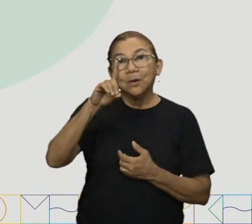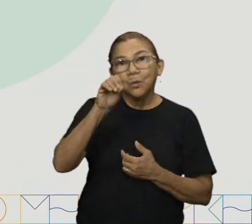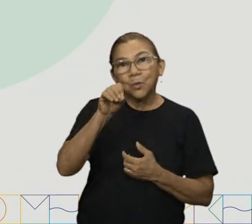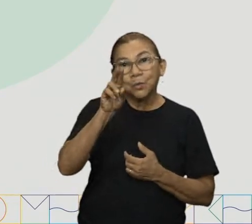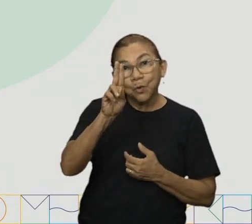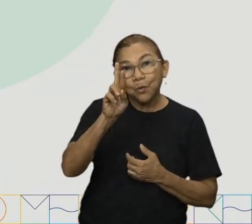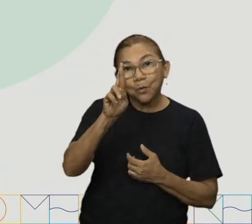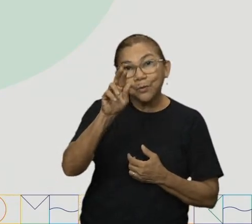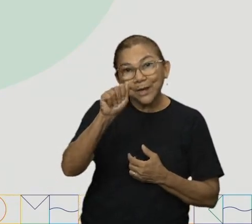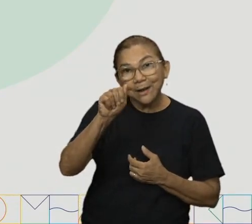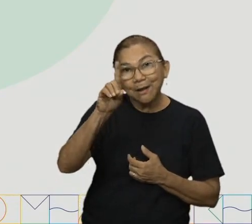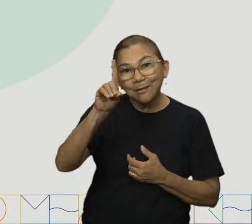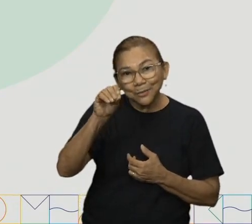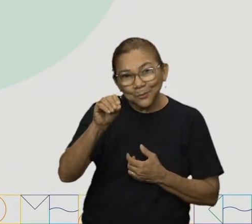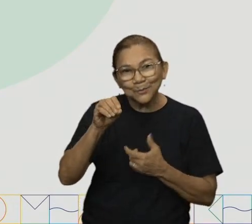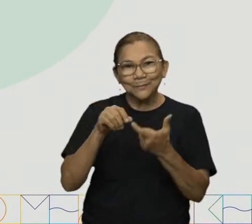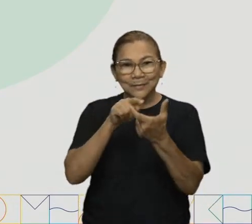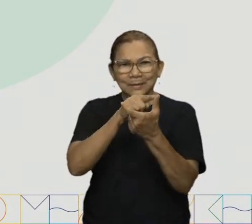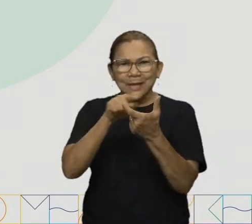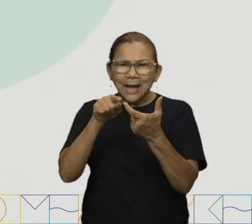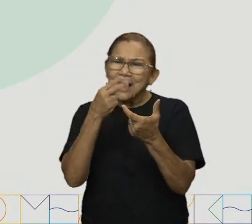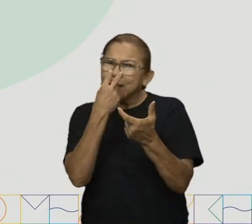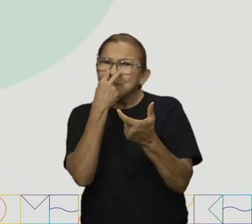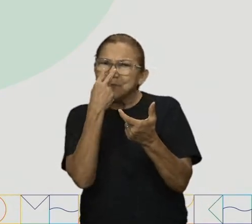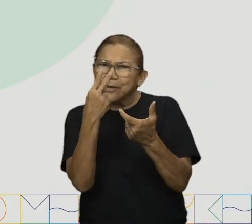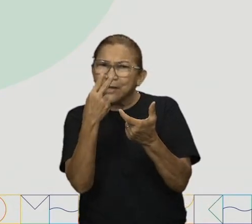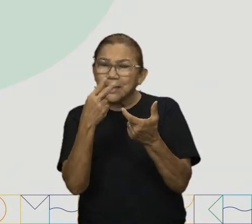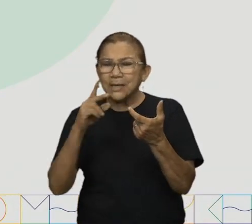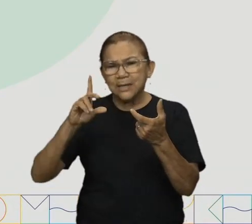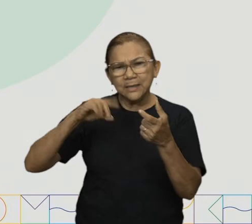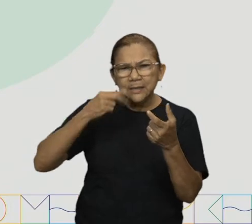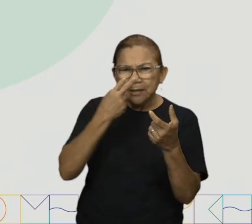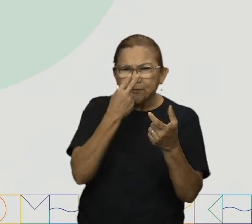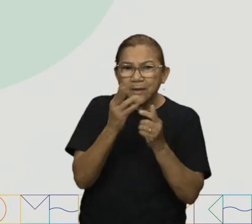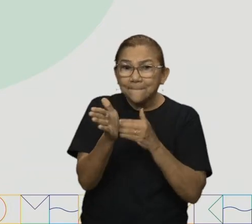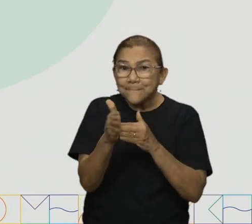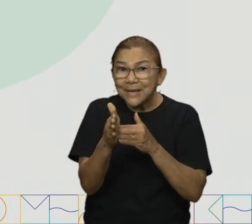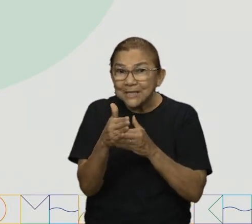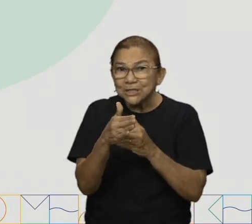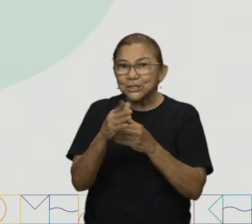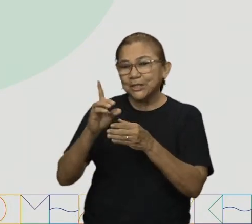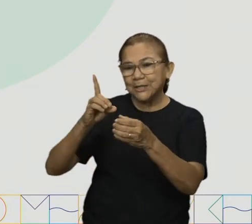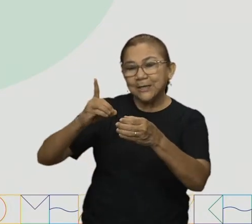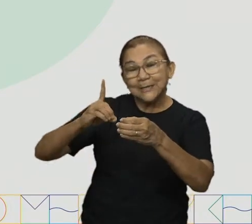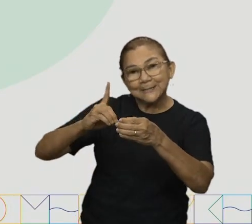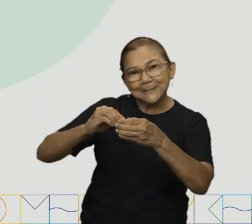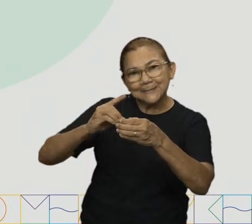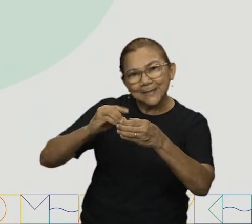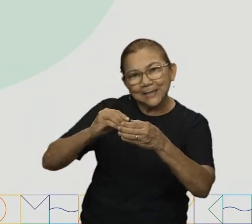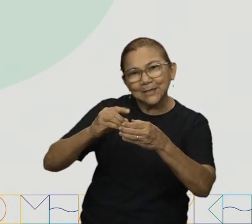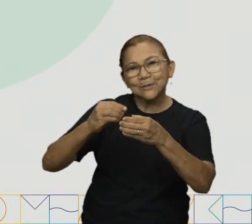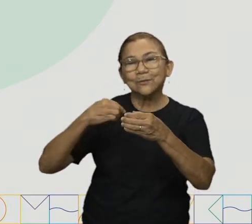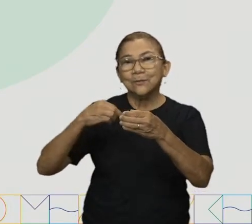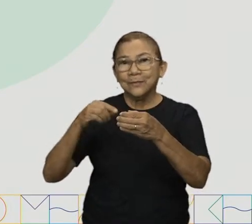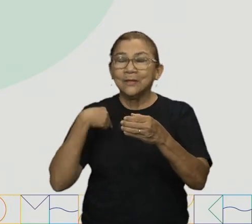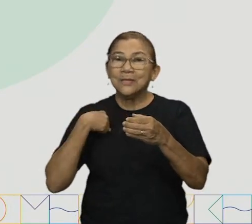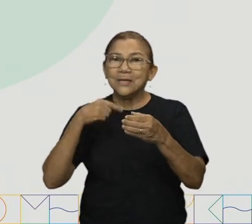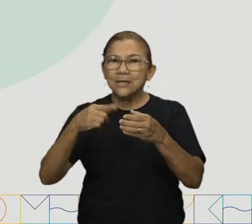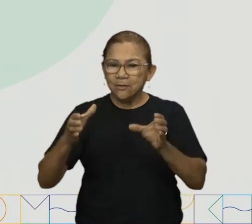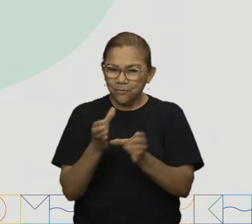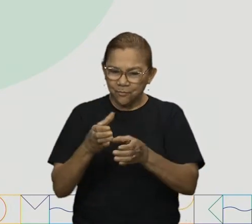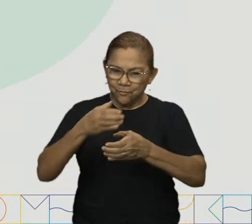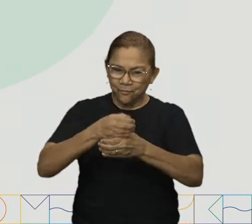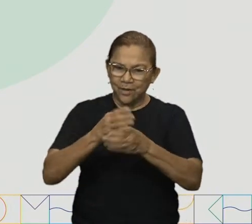Dourado, peixe, cinzeiro, feixe, país, direito,